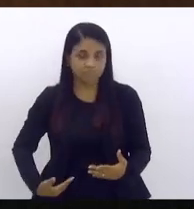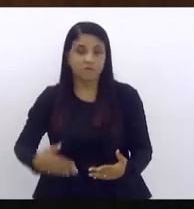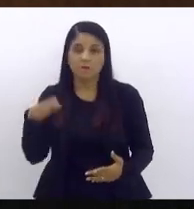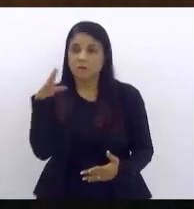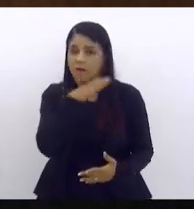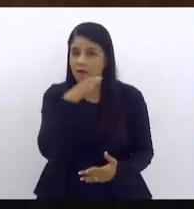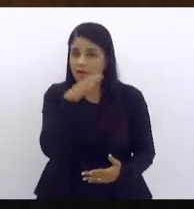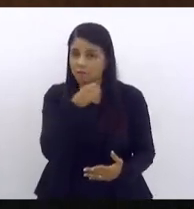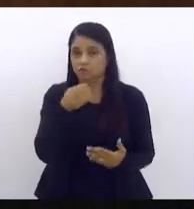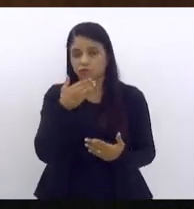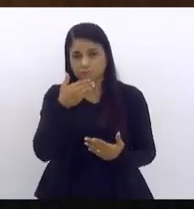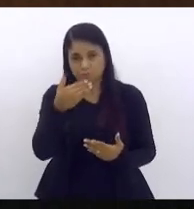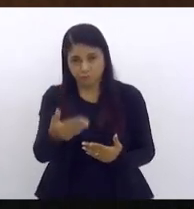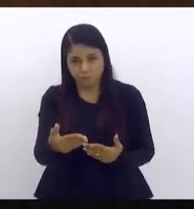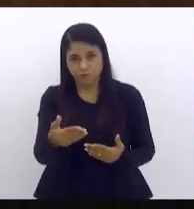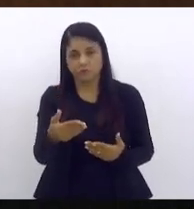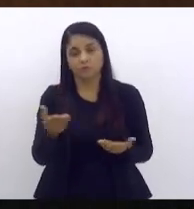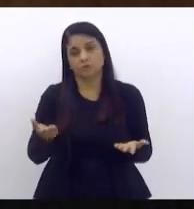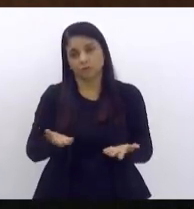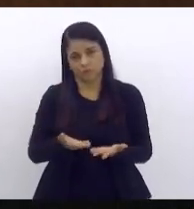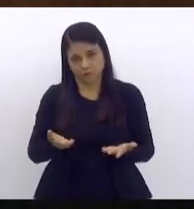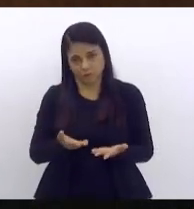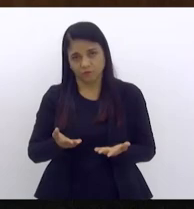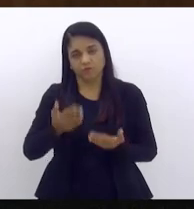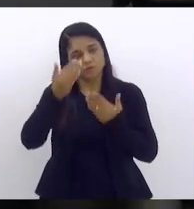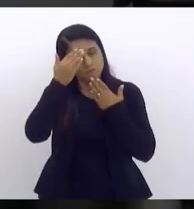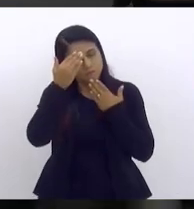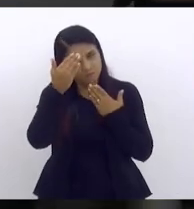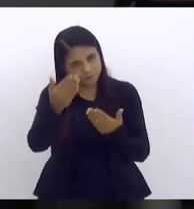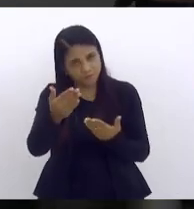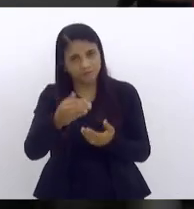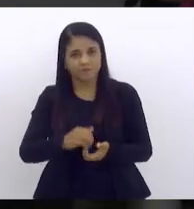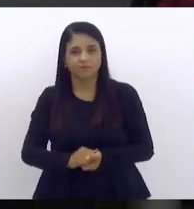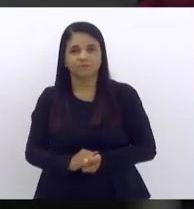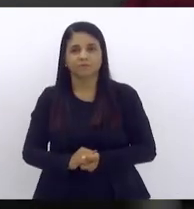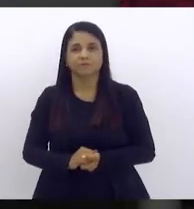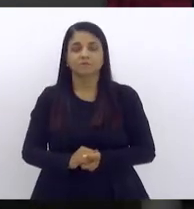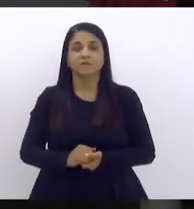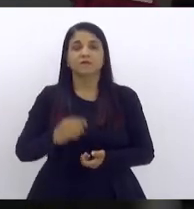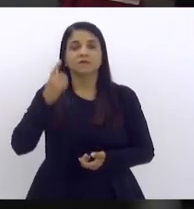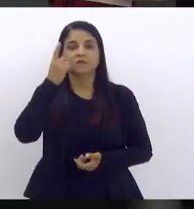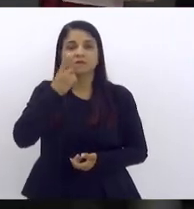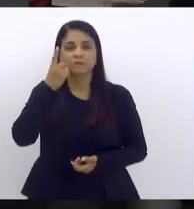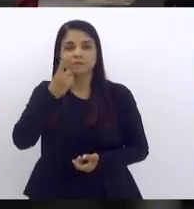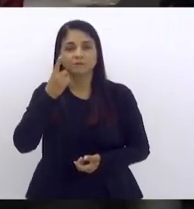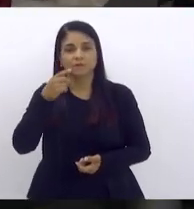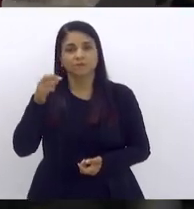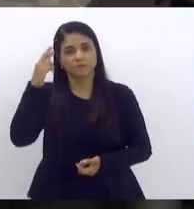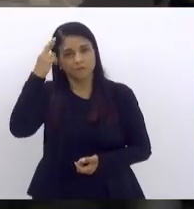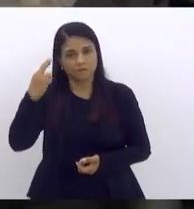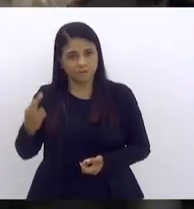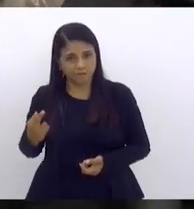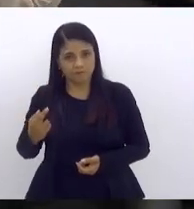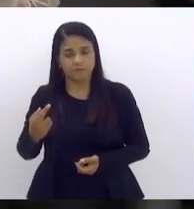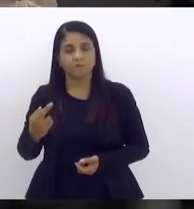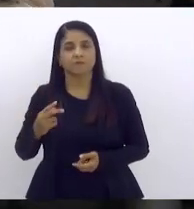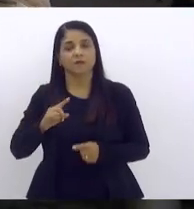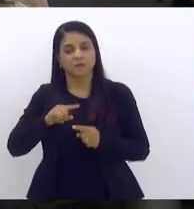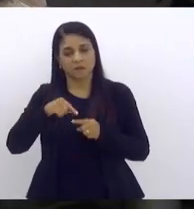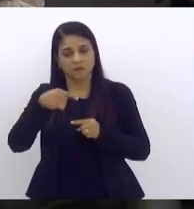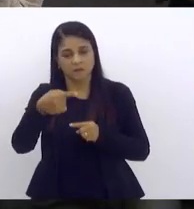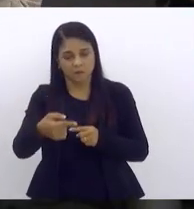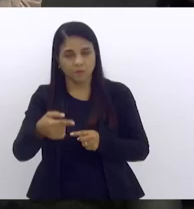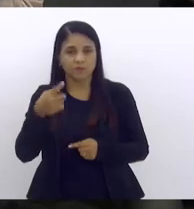audiência que já pedimos na data de hoje. Muito obrigada. Deputada Renata Souza Holanda, em seguida, deputado